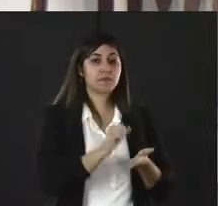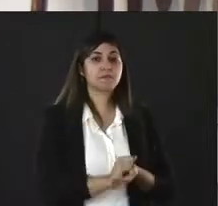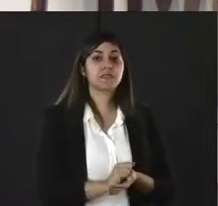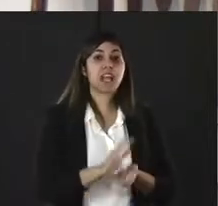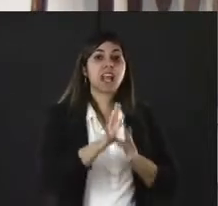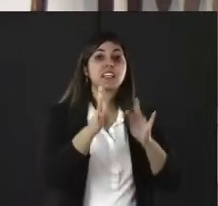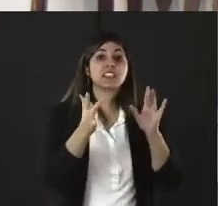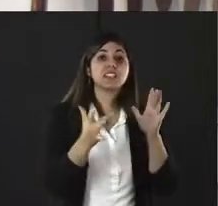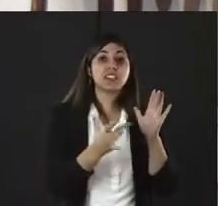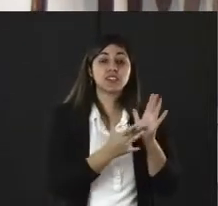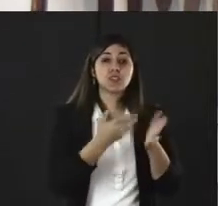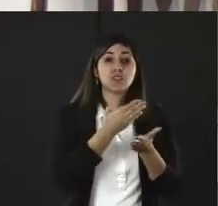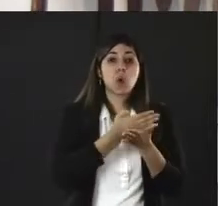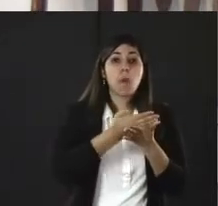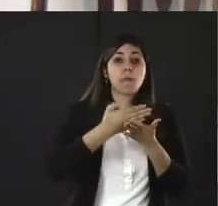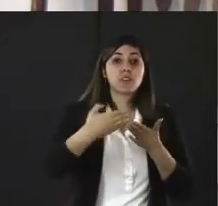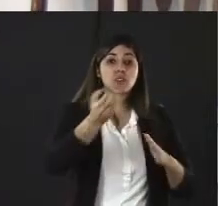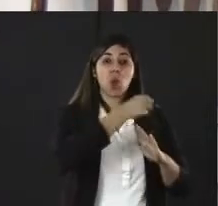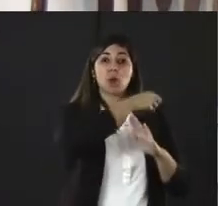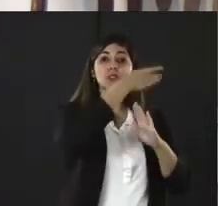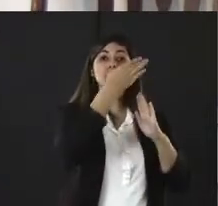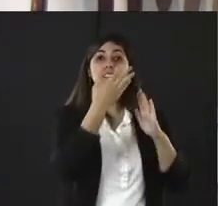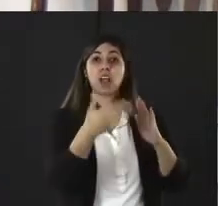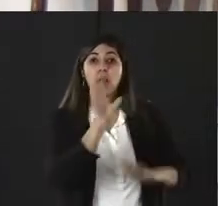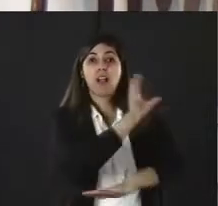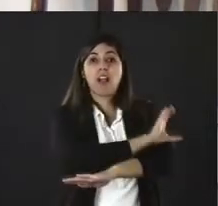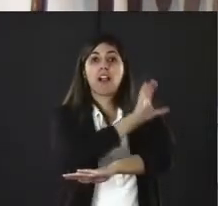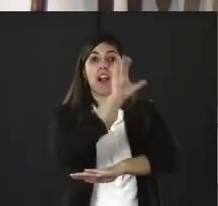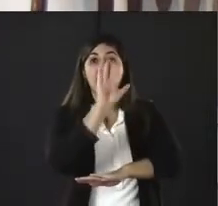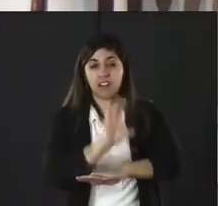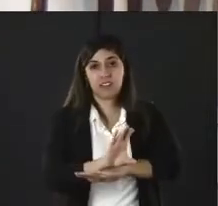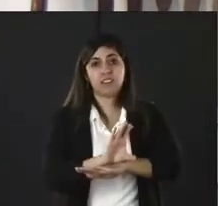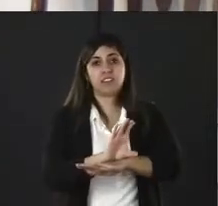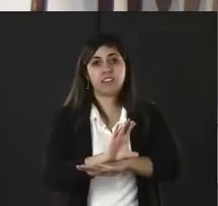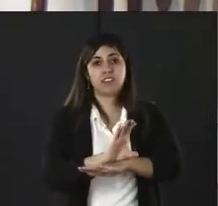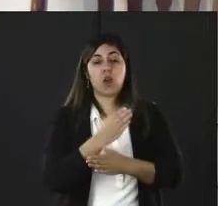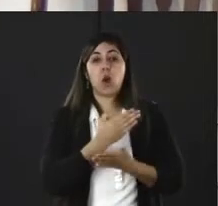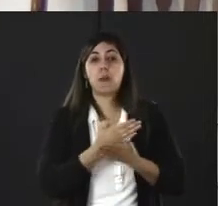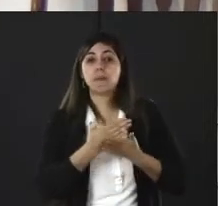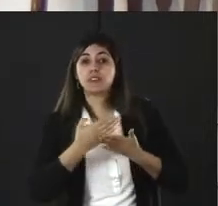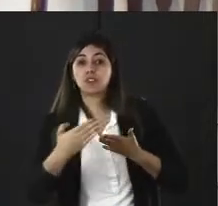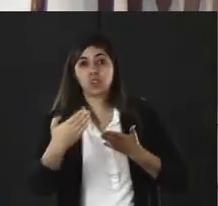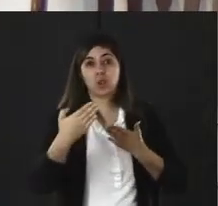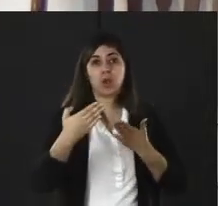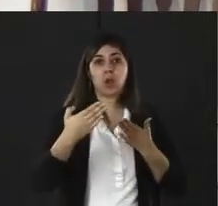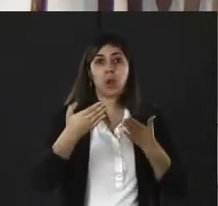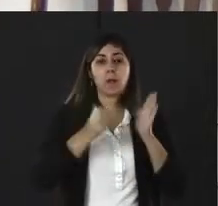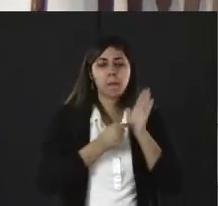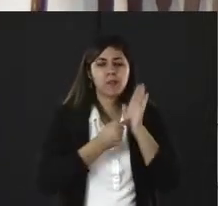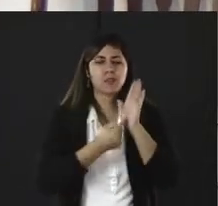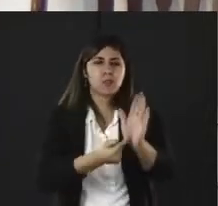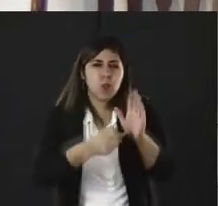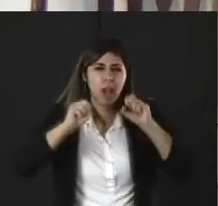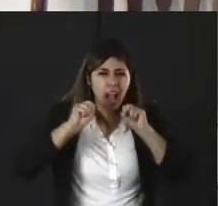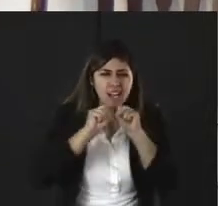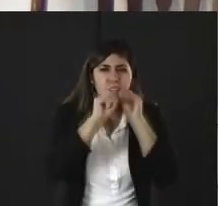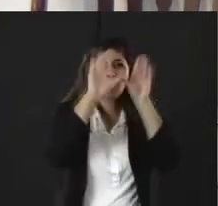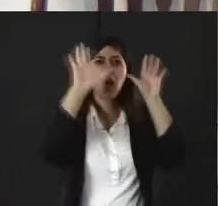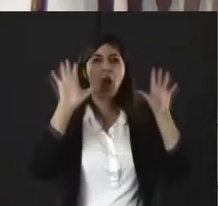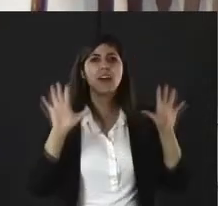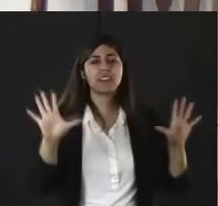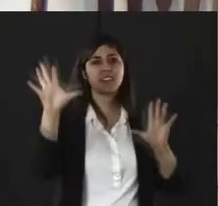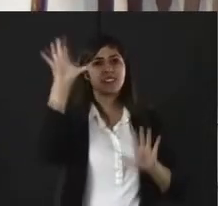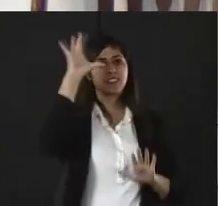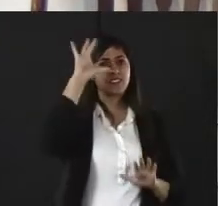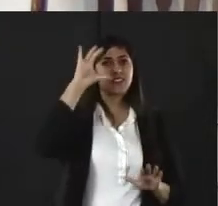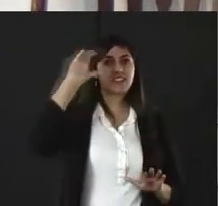princípio a seus sinais em caná da galileia e manifestou a sua glória e os